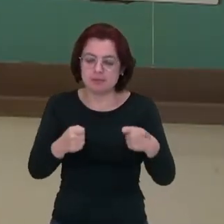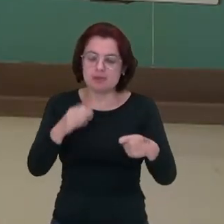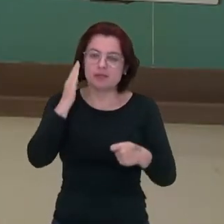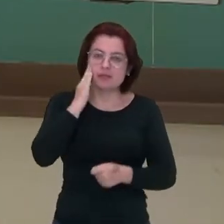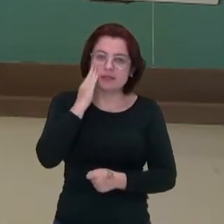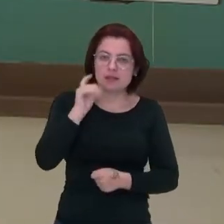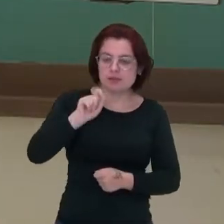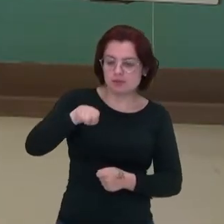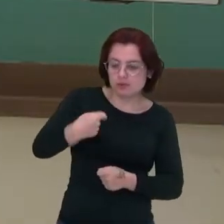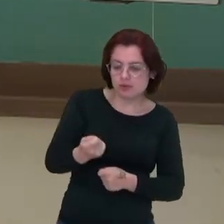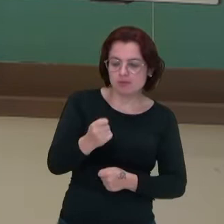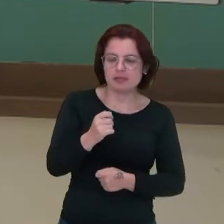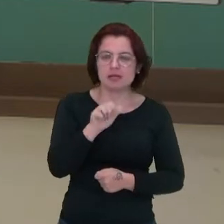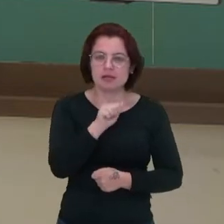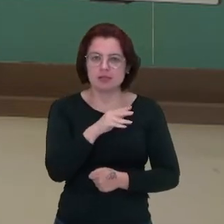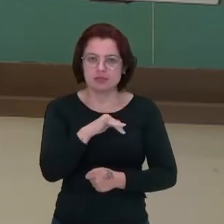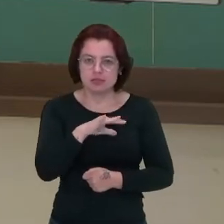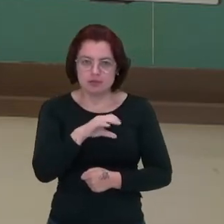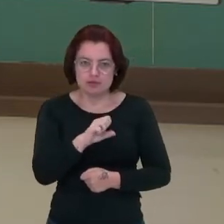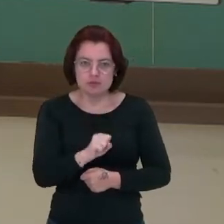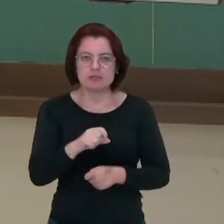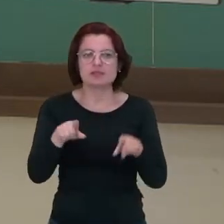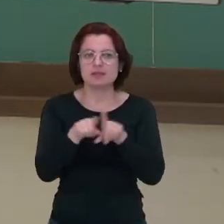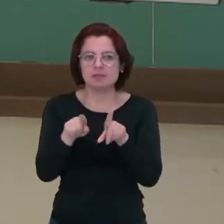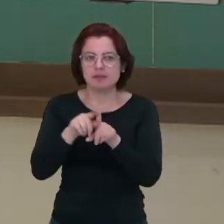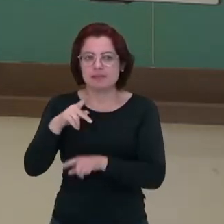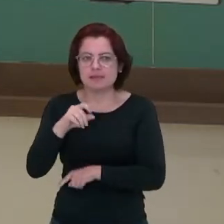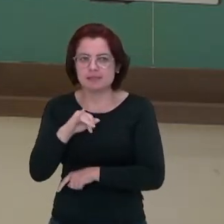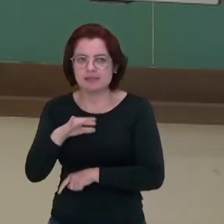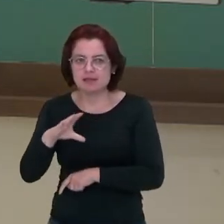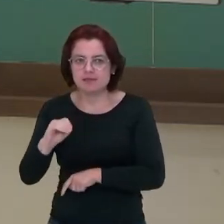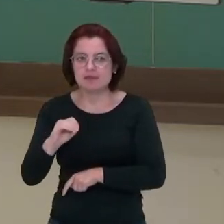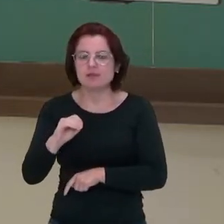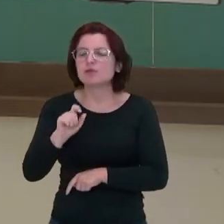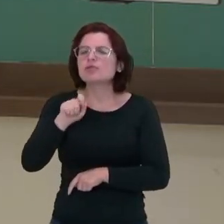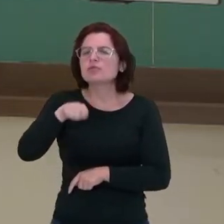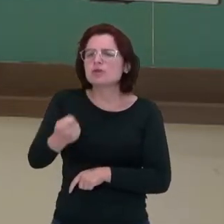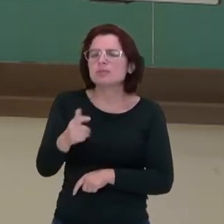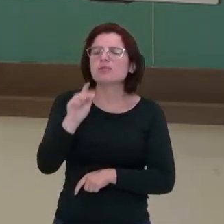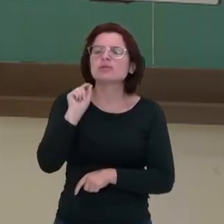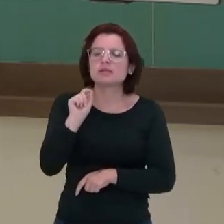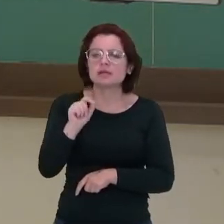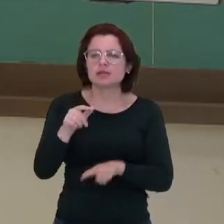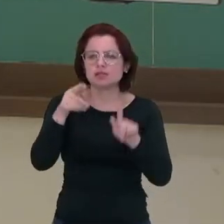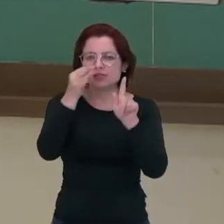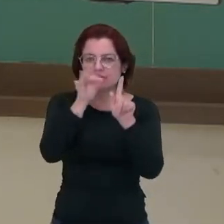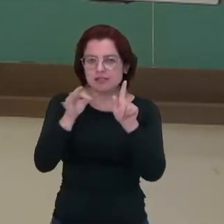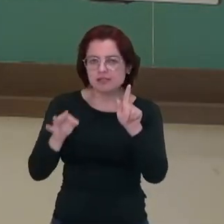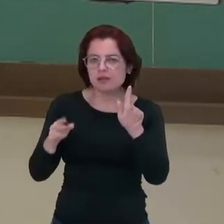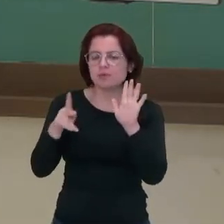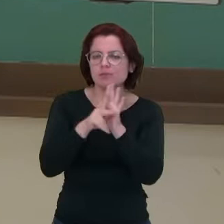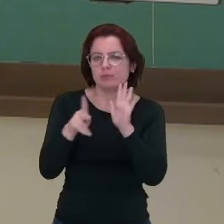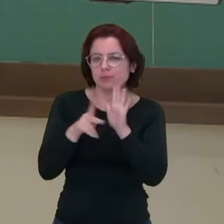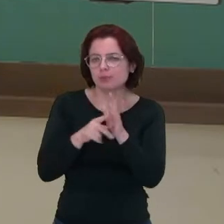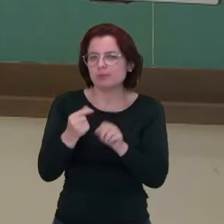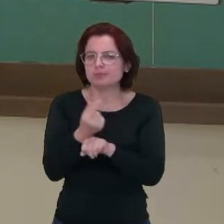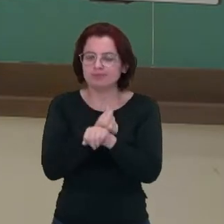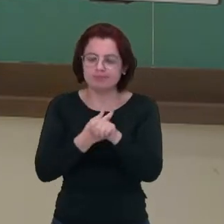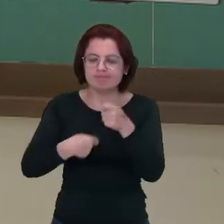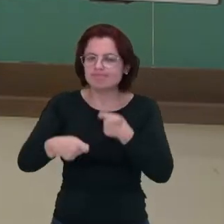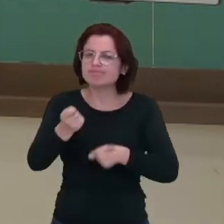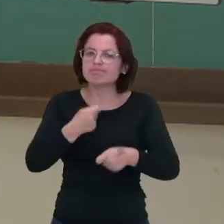e passivos para aplicar na gestão de recursos financeiros, quer, por exemplo, num